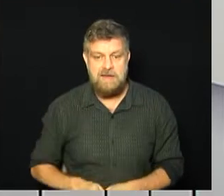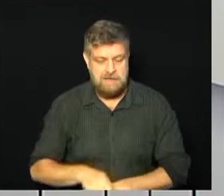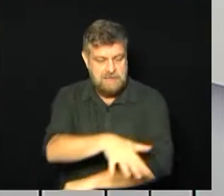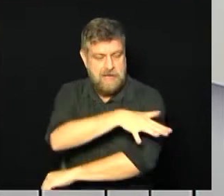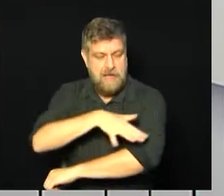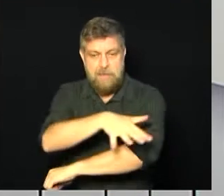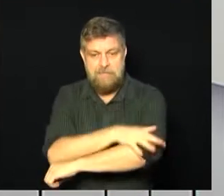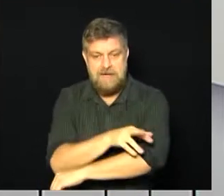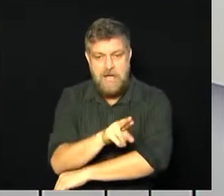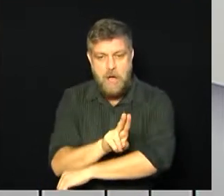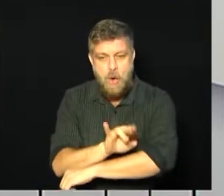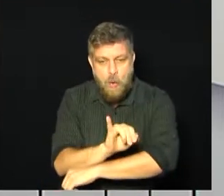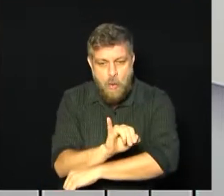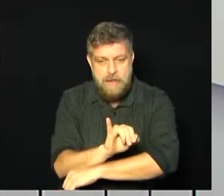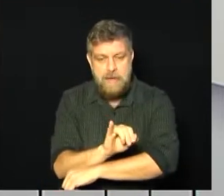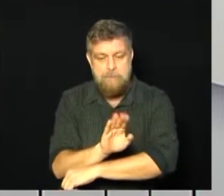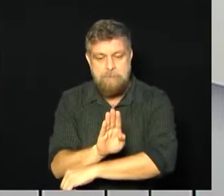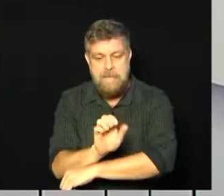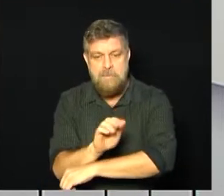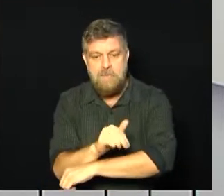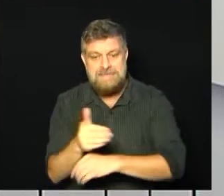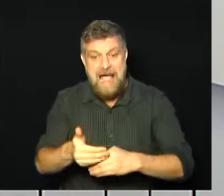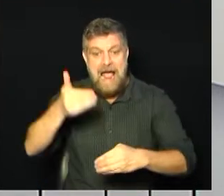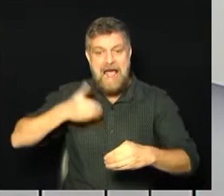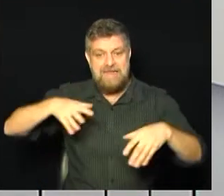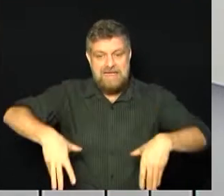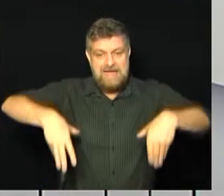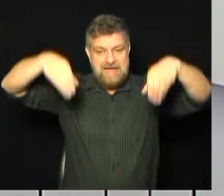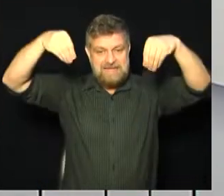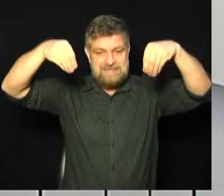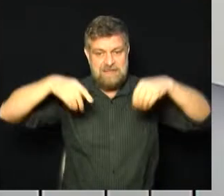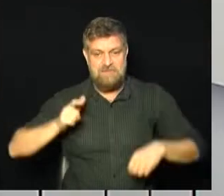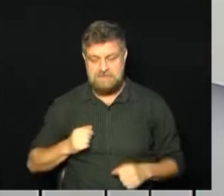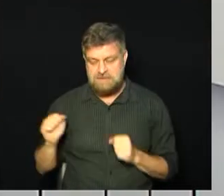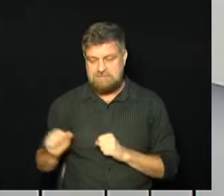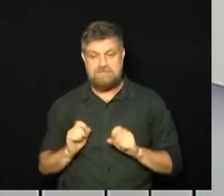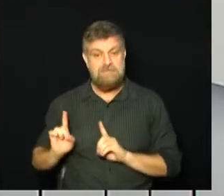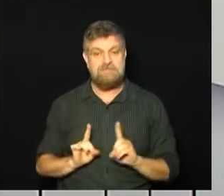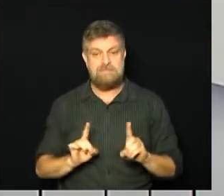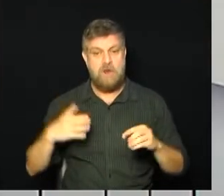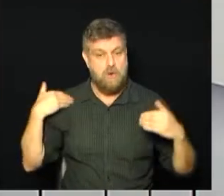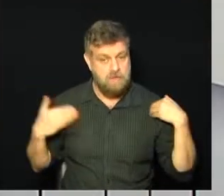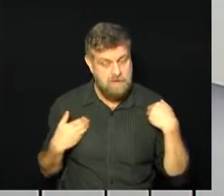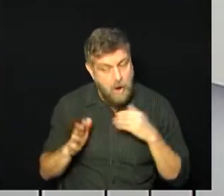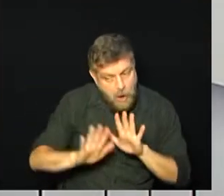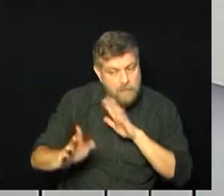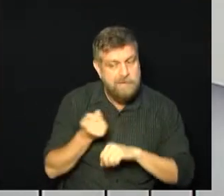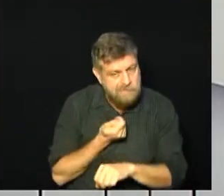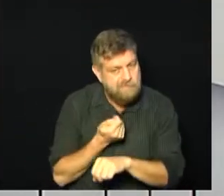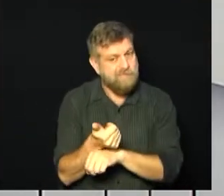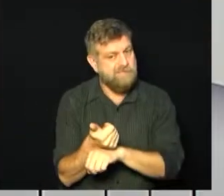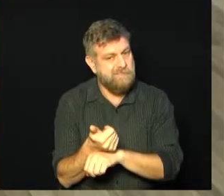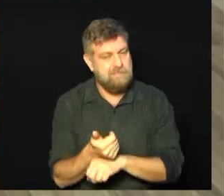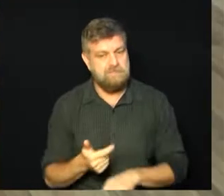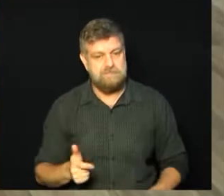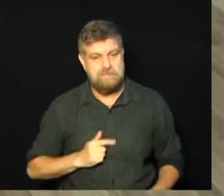bem atrás da Catedral. Tá aí uma boa oportunidade de passeio de compras com muito cuidado para não cair em golpe, como disse a Mariana. E